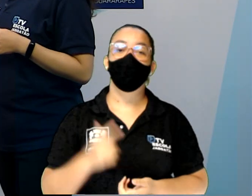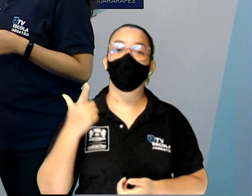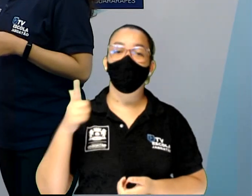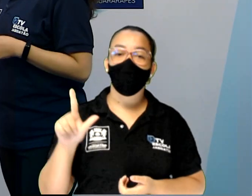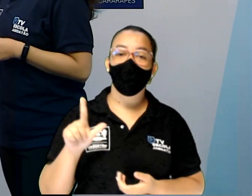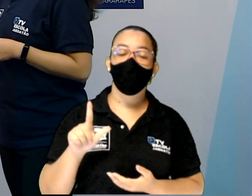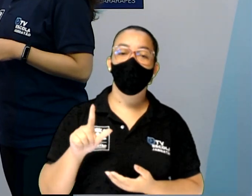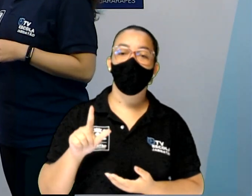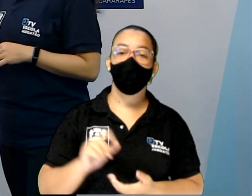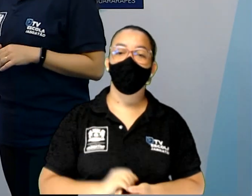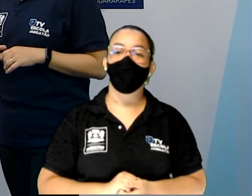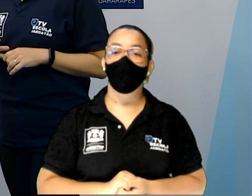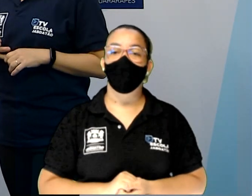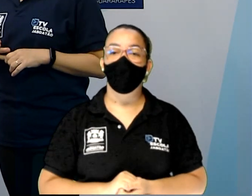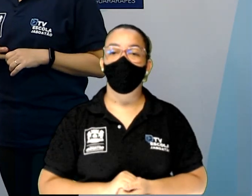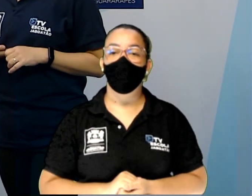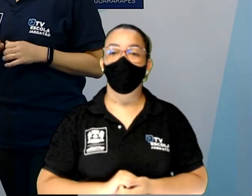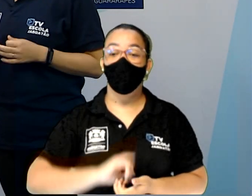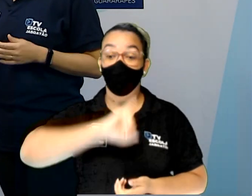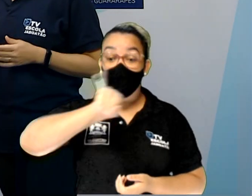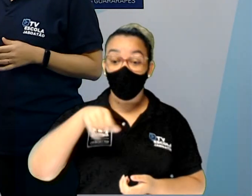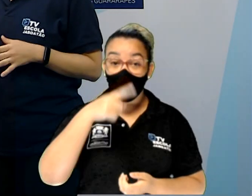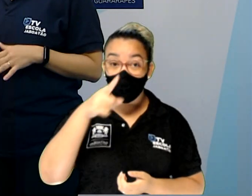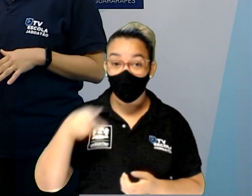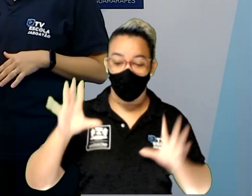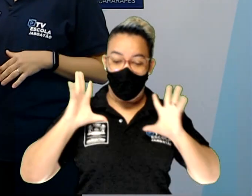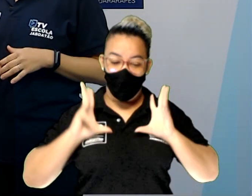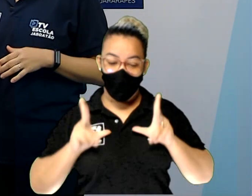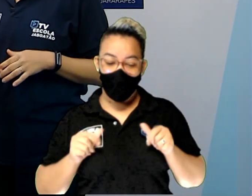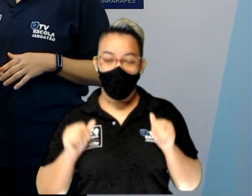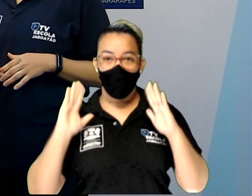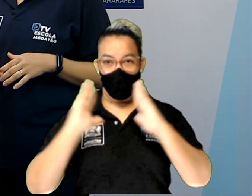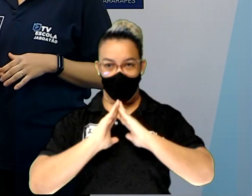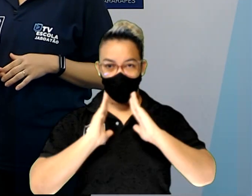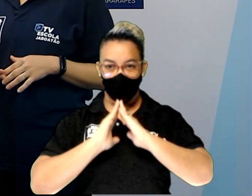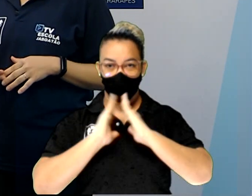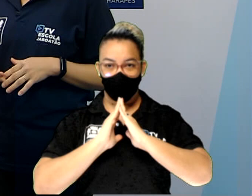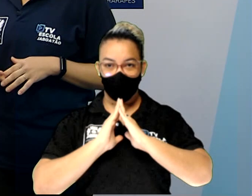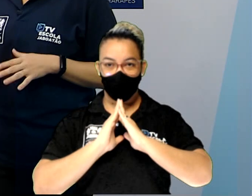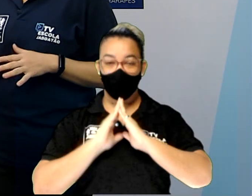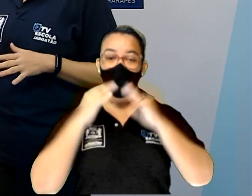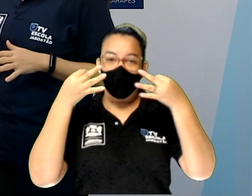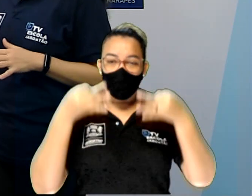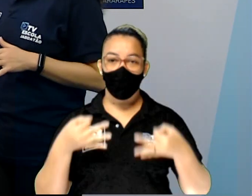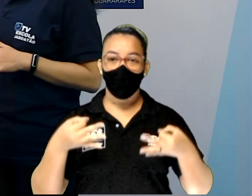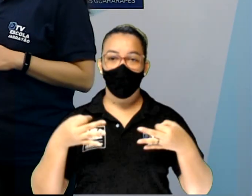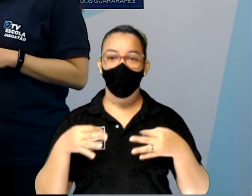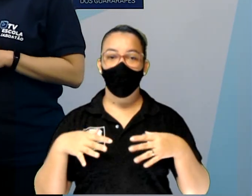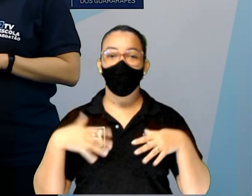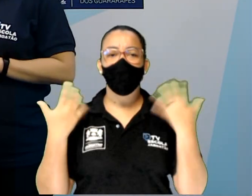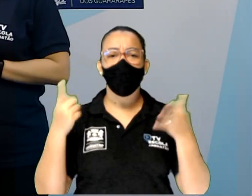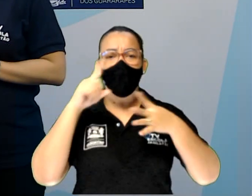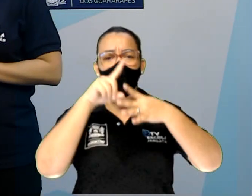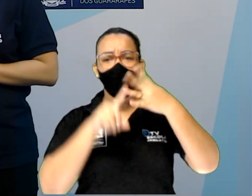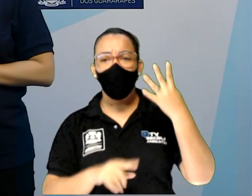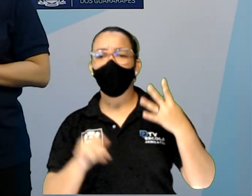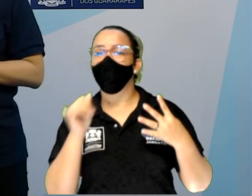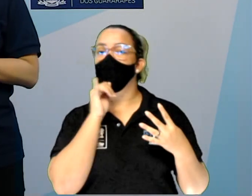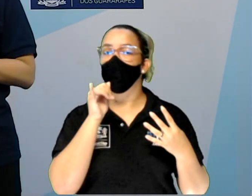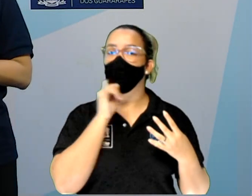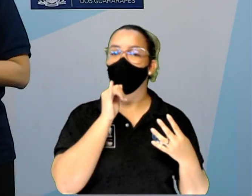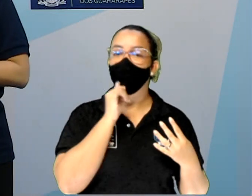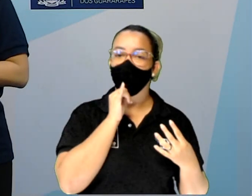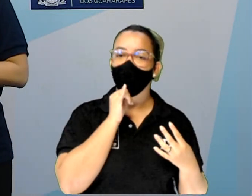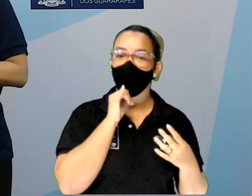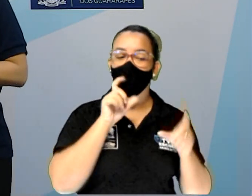Did João clean the house? João limpou a casa, certo? Então aqui tem 4 exemplos